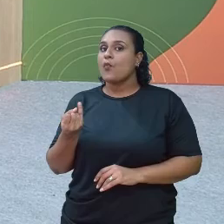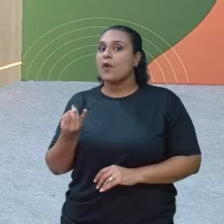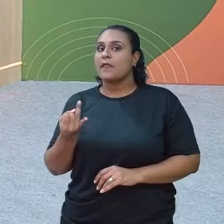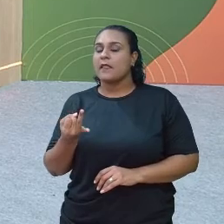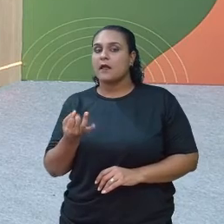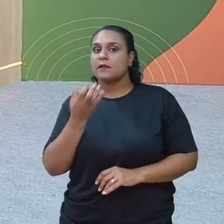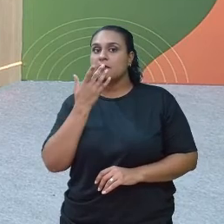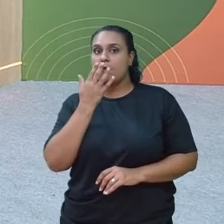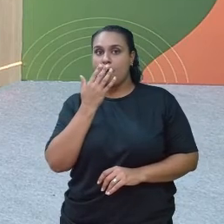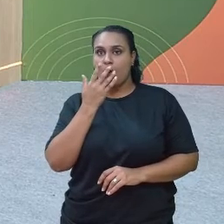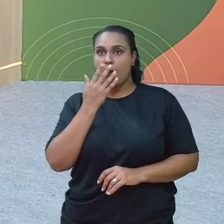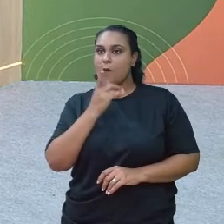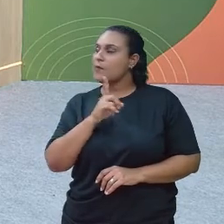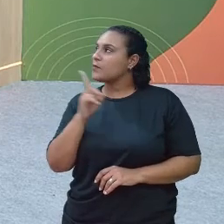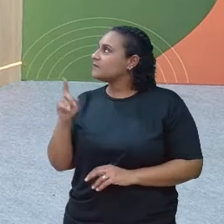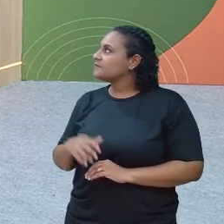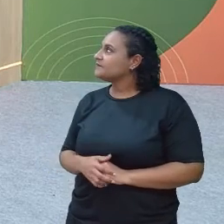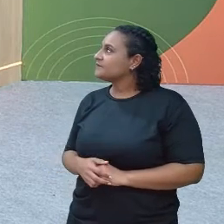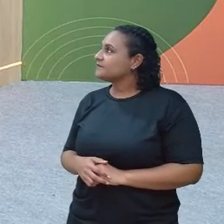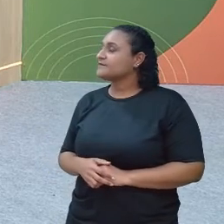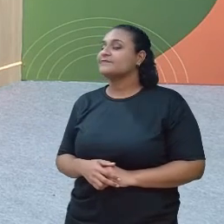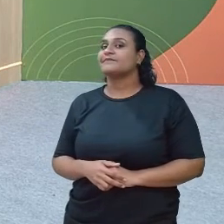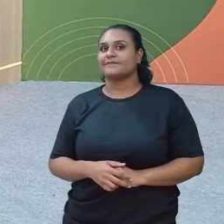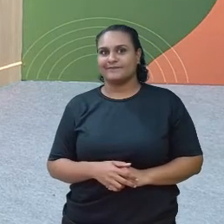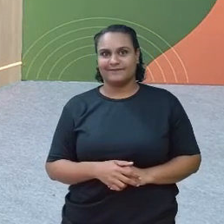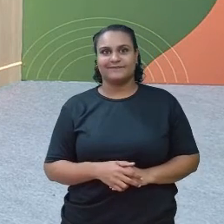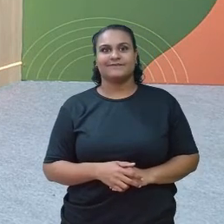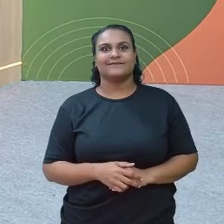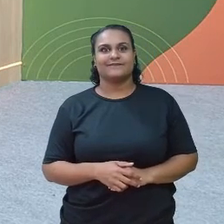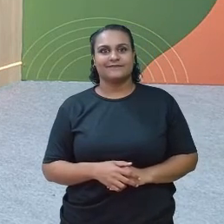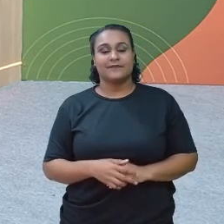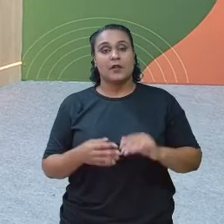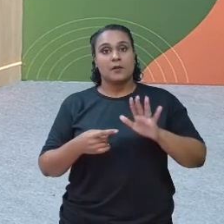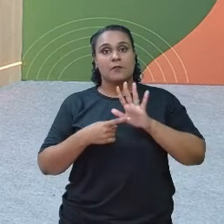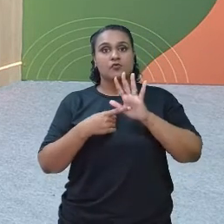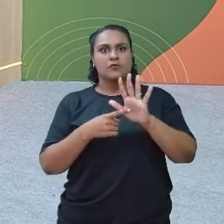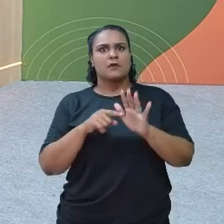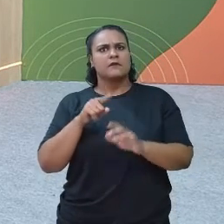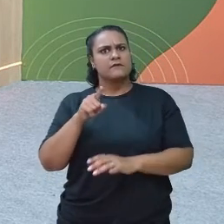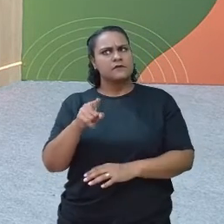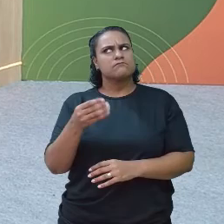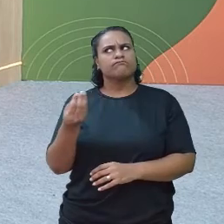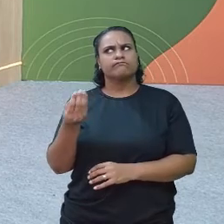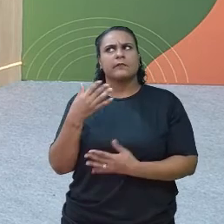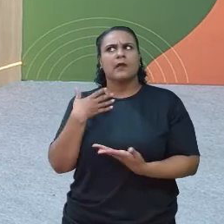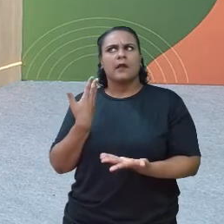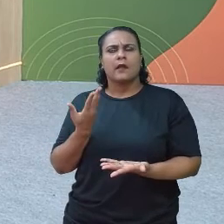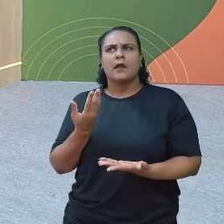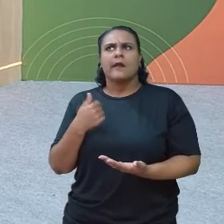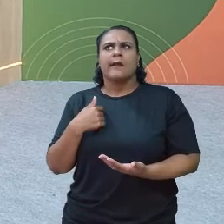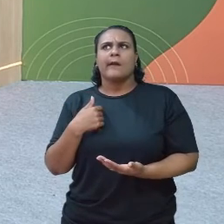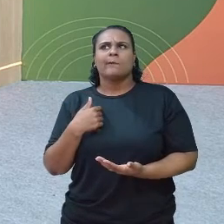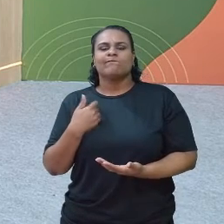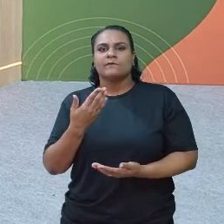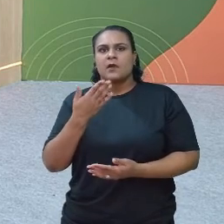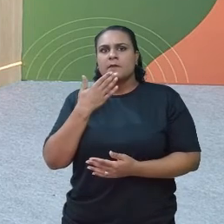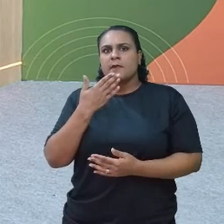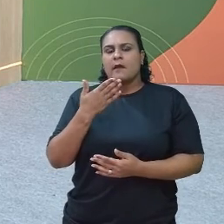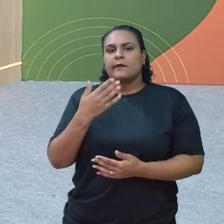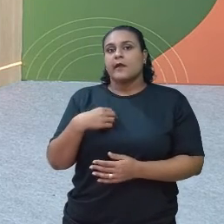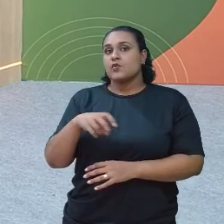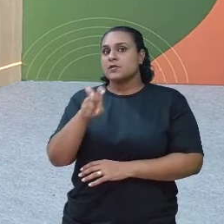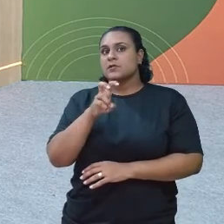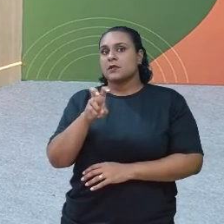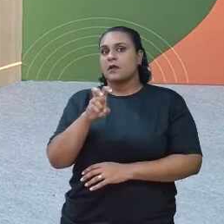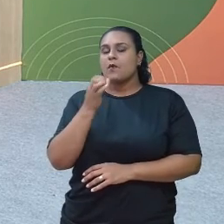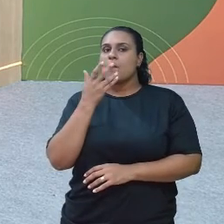de cores. Eu coloquei aqui no modo que você possa sugerir. Ah, professor, eu quero fazer com 5